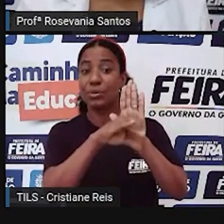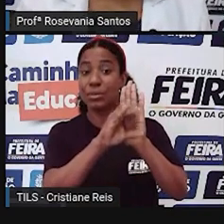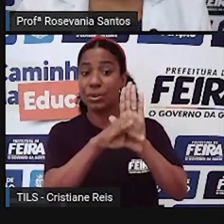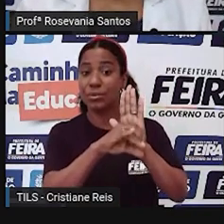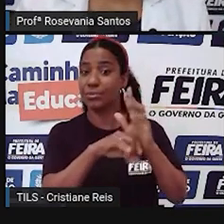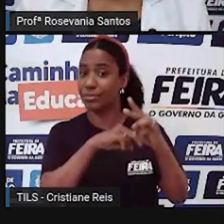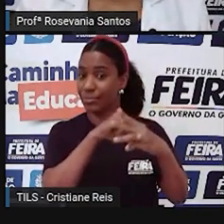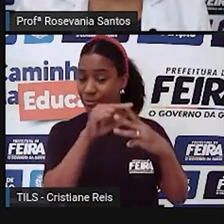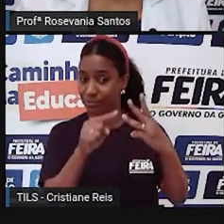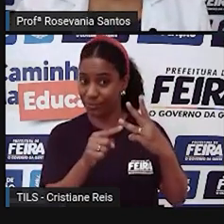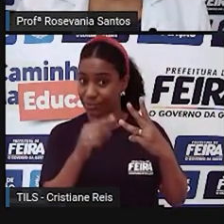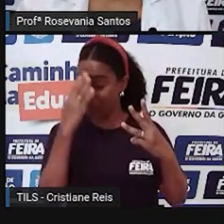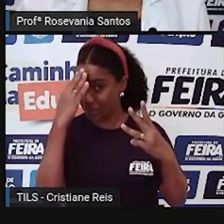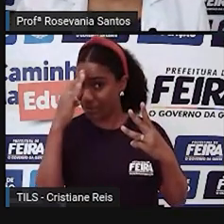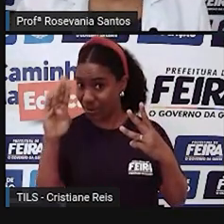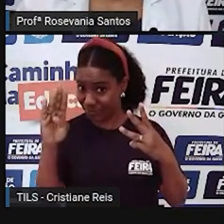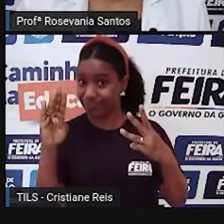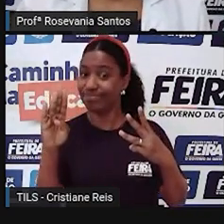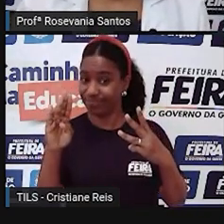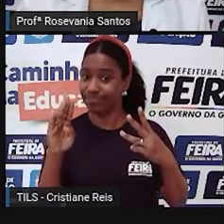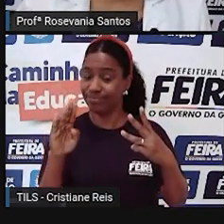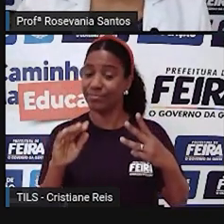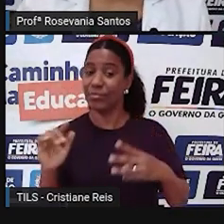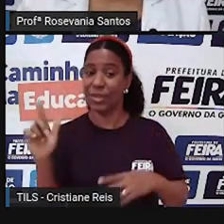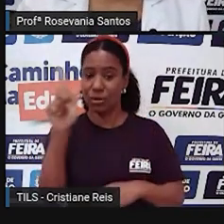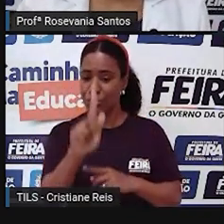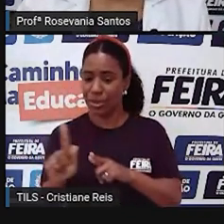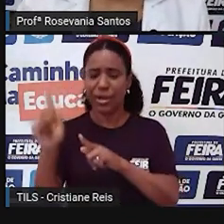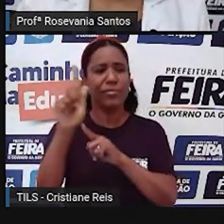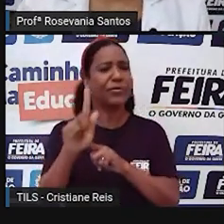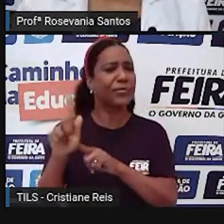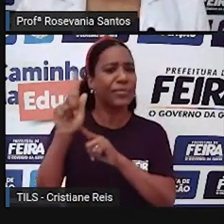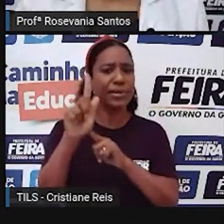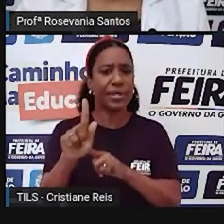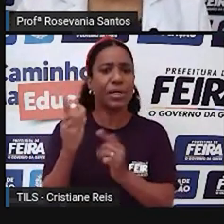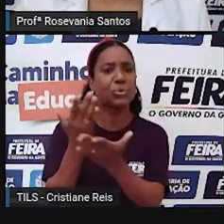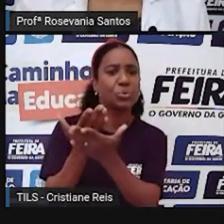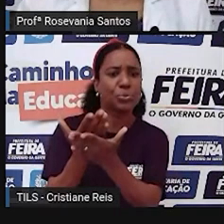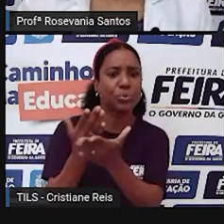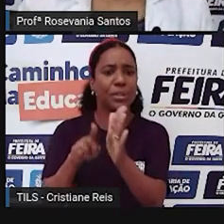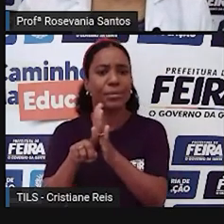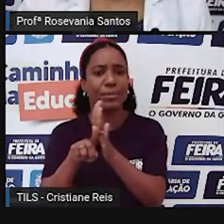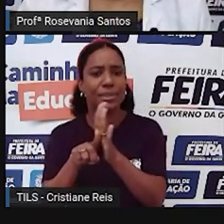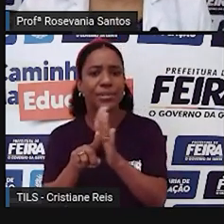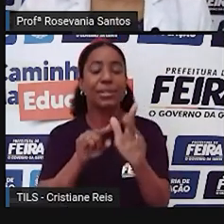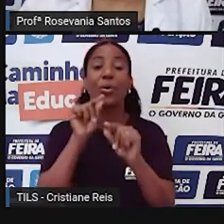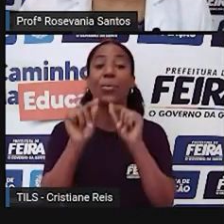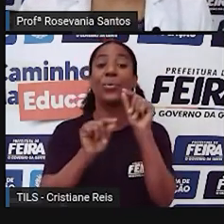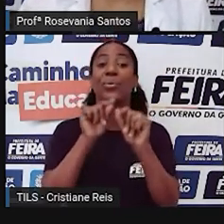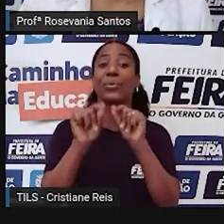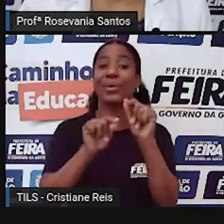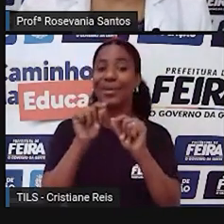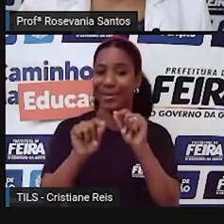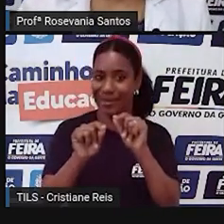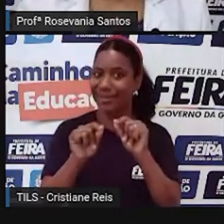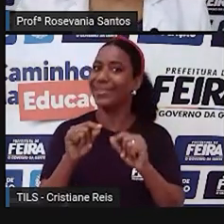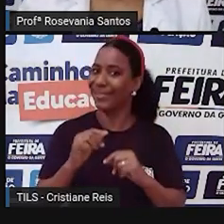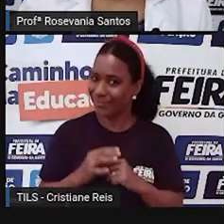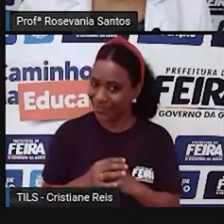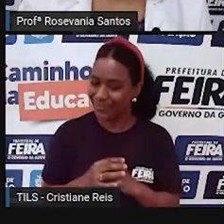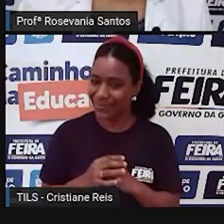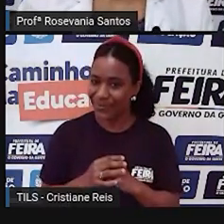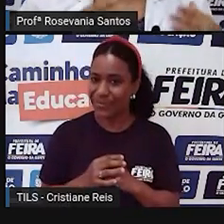da própria geografia, né? A ciência geográfica, esse próprio conceito, que vocês sabem